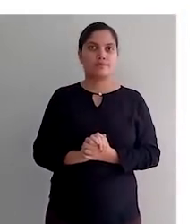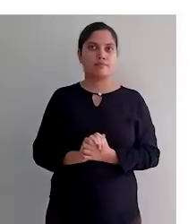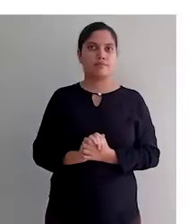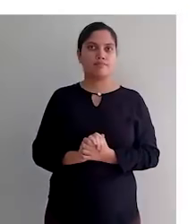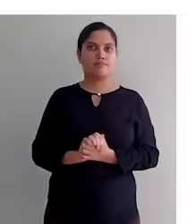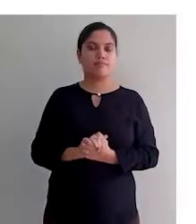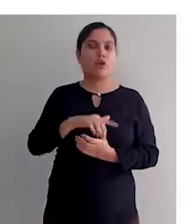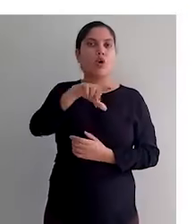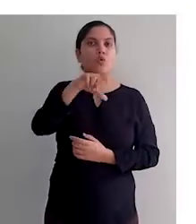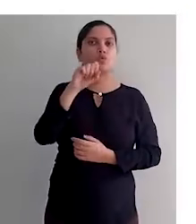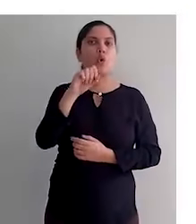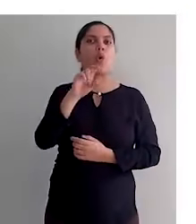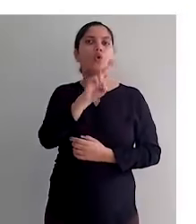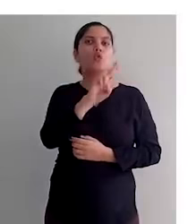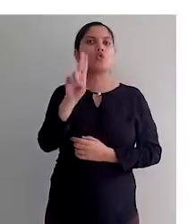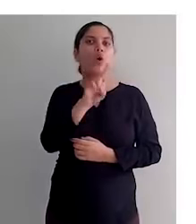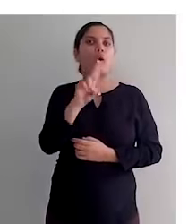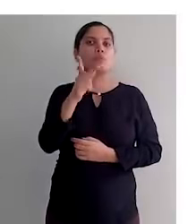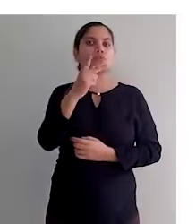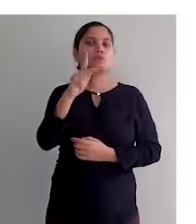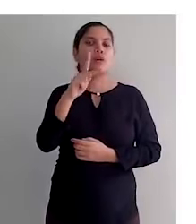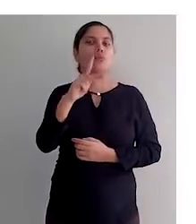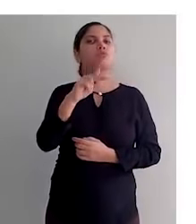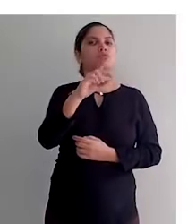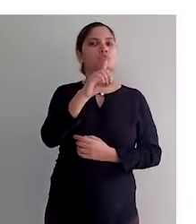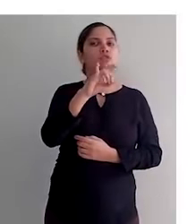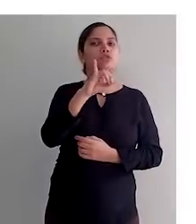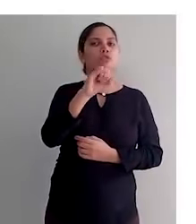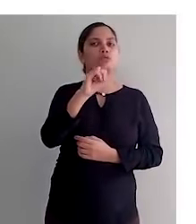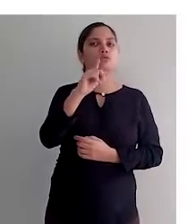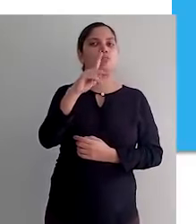Escolha um nome para o seu dispositivo e digite aqui.